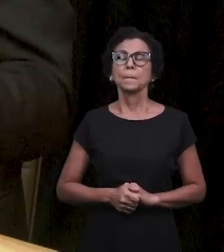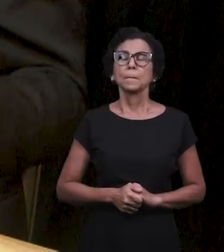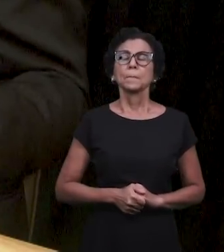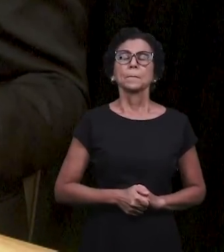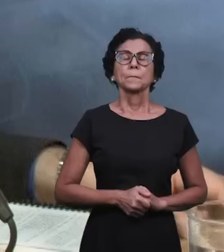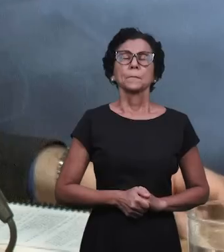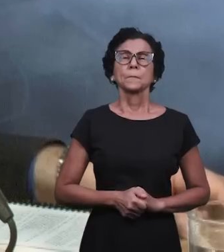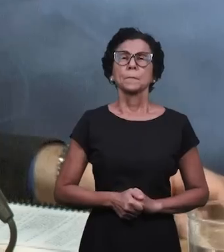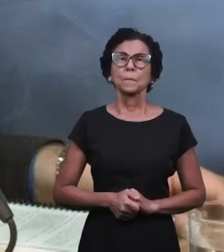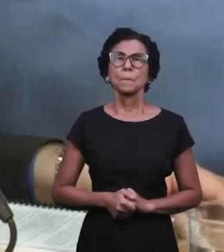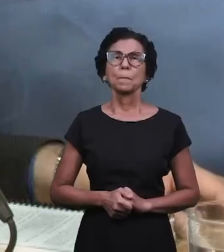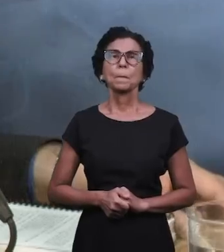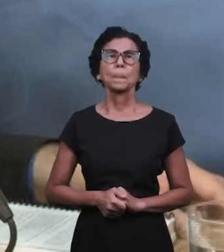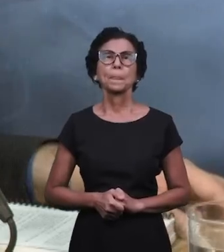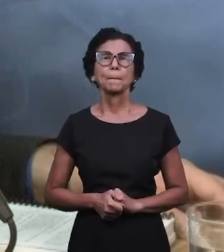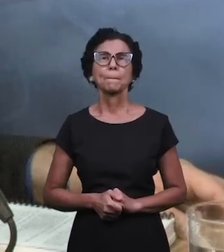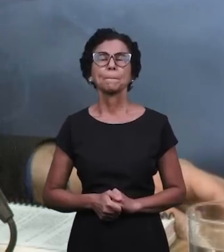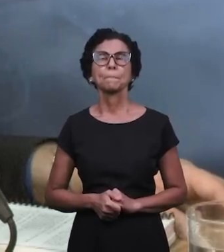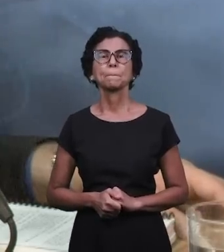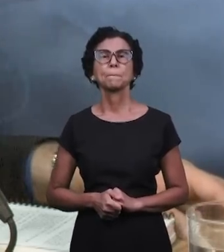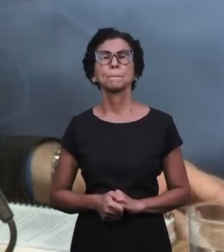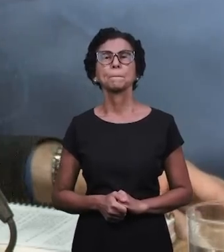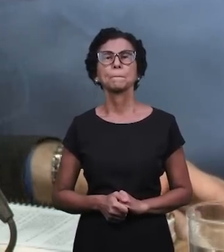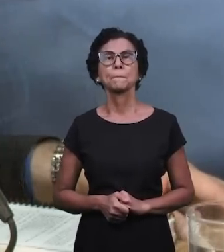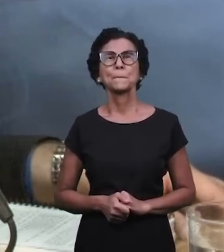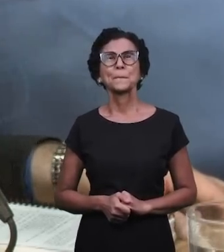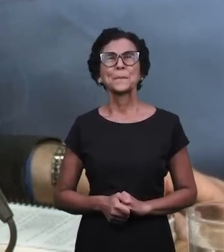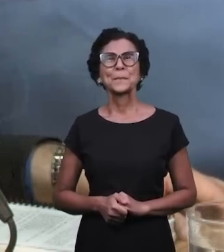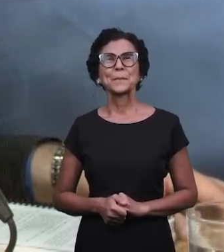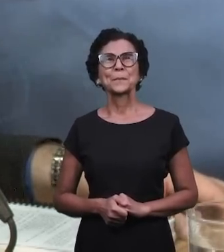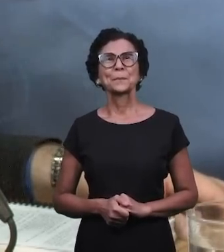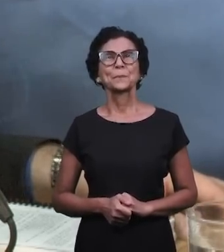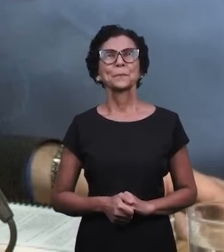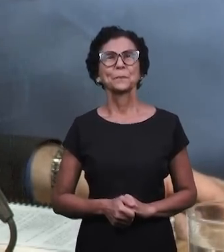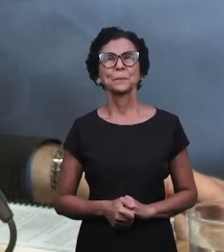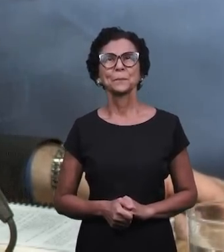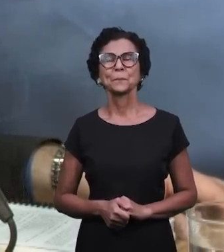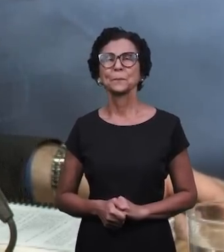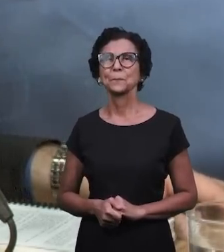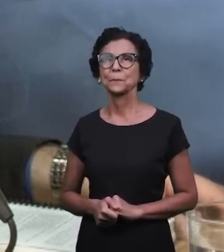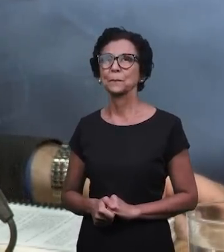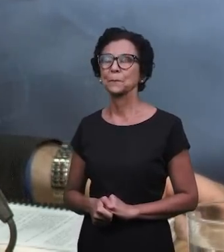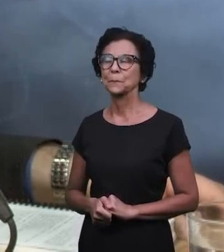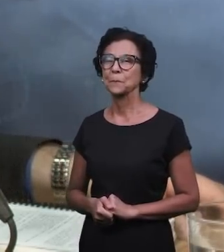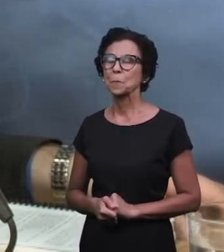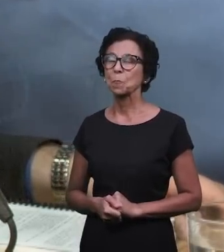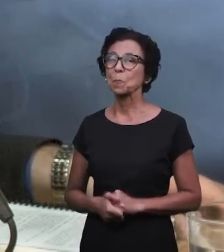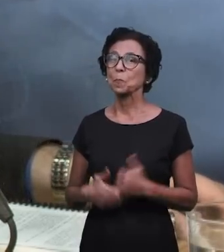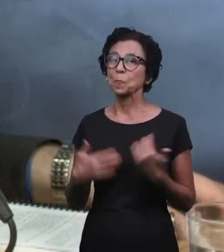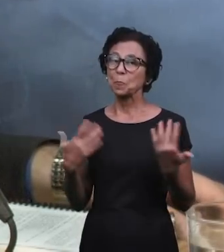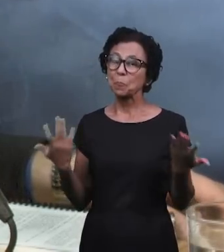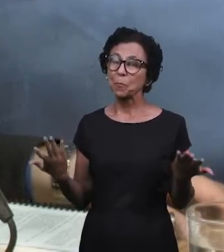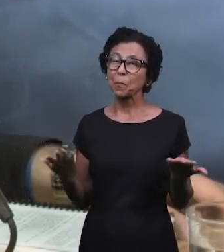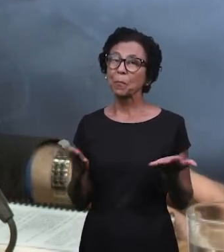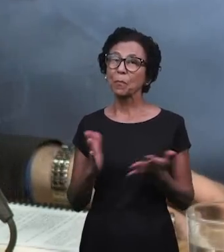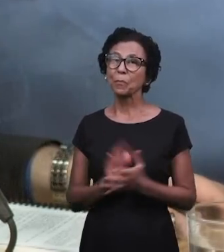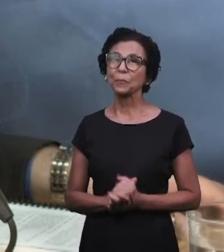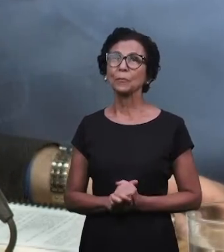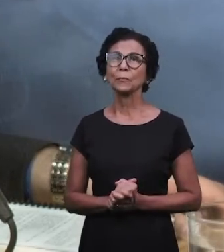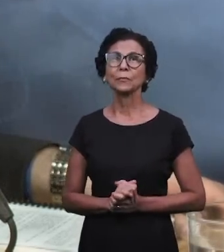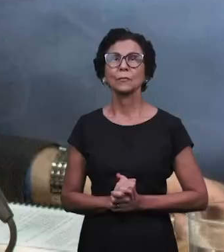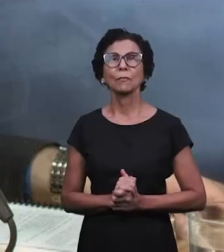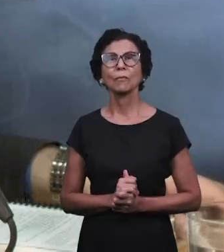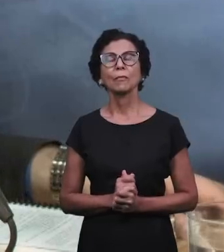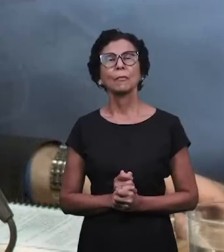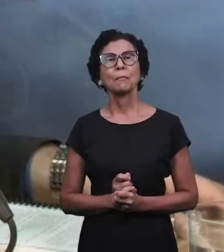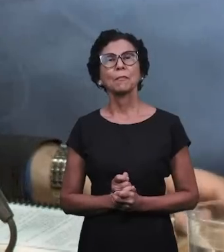vem. Graças a Deus. Olha, essa palavra é para nós e para aqueles que também estão participando, que